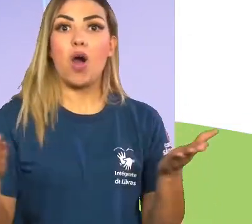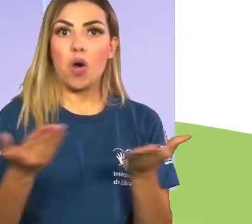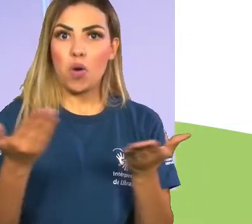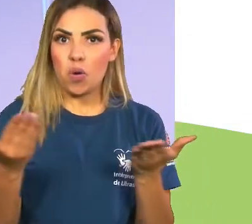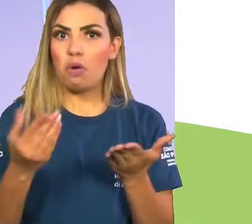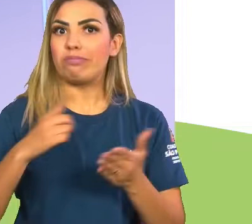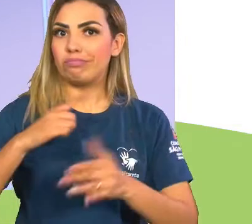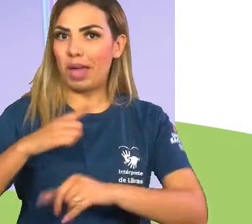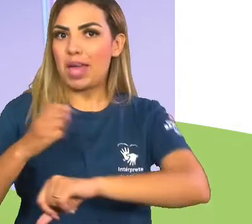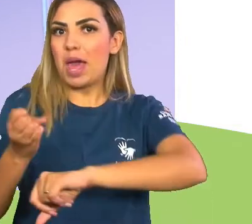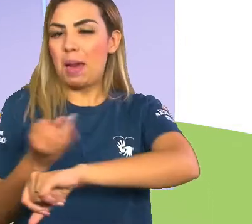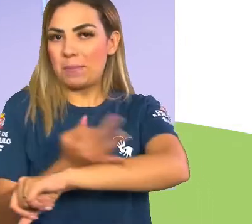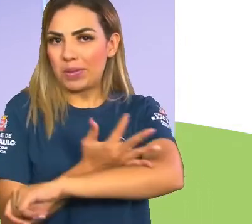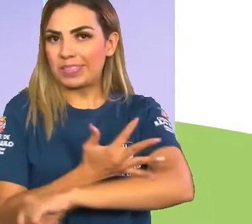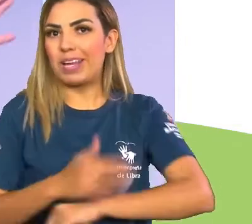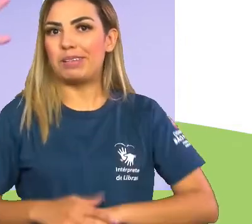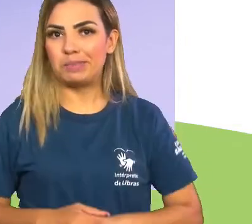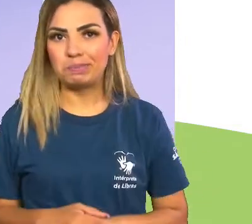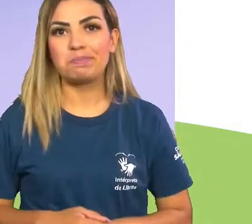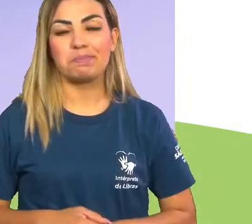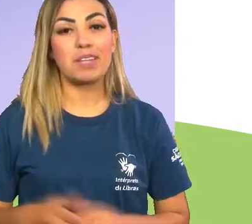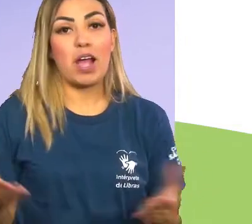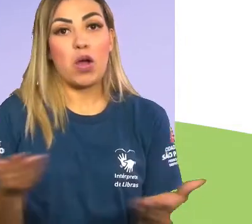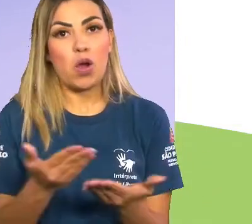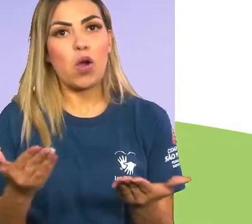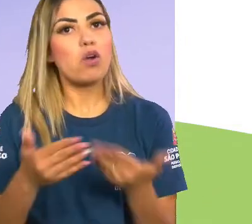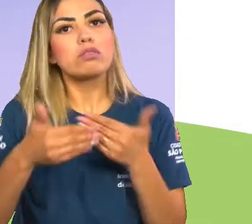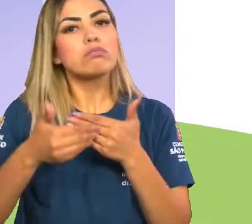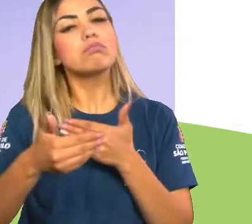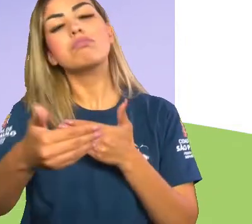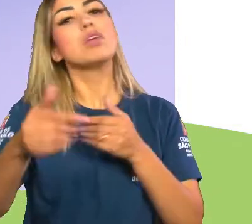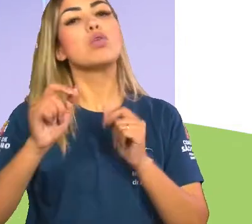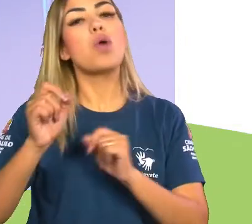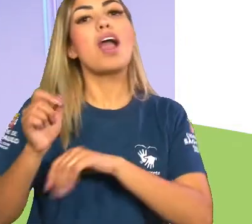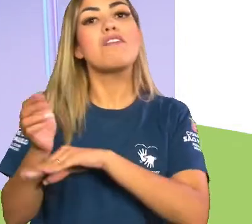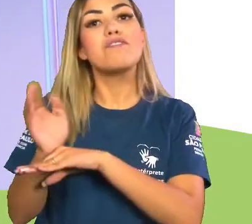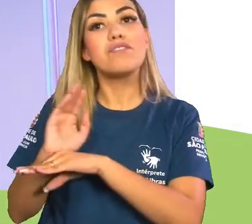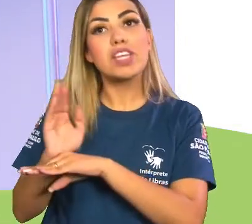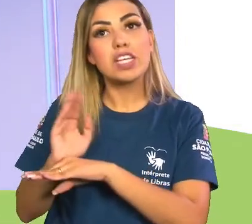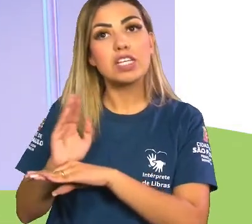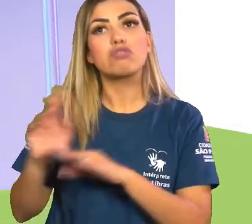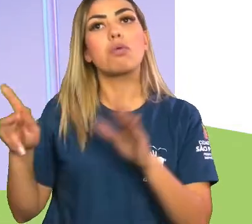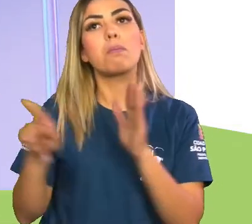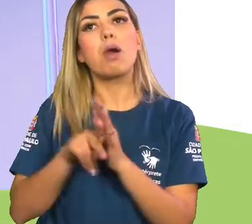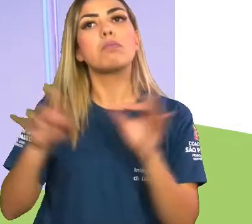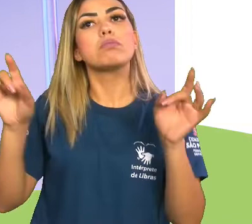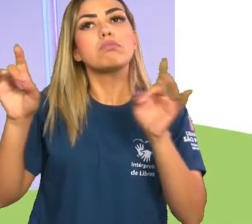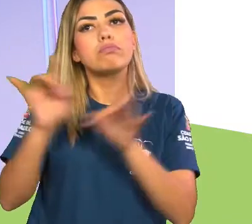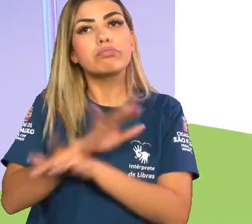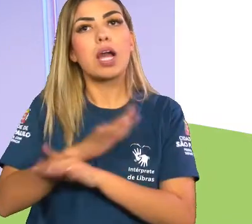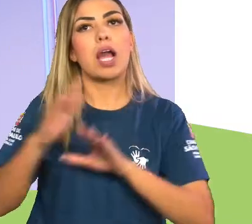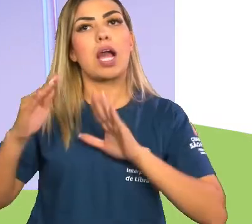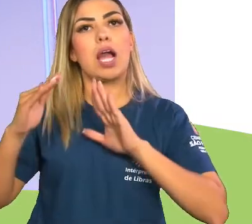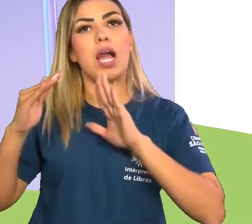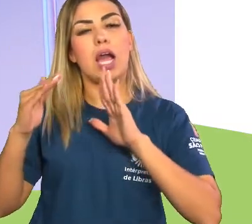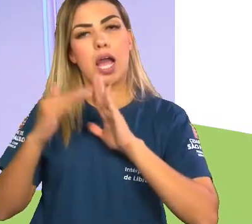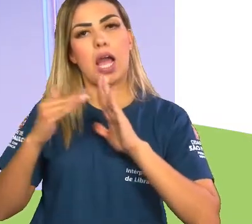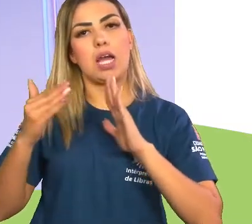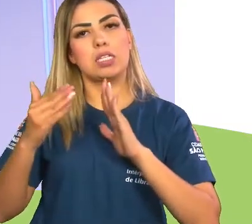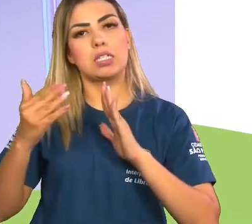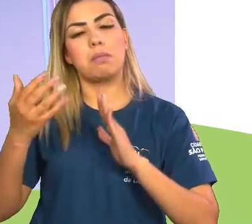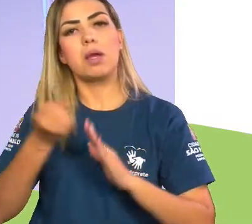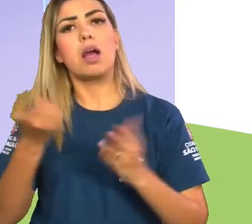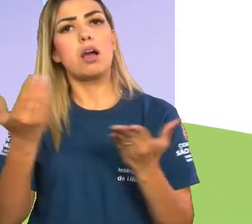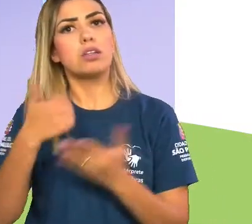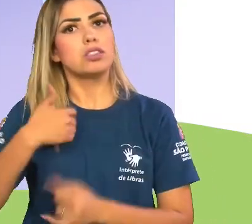emoções. Nossa aventura começa com o já tradicional vídeo de entregas da Casa Hunter no ano de 2021. Mais um que ficará